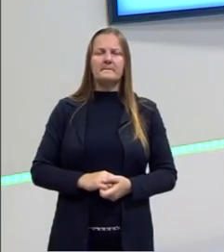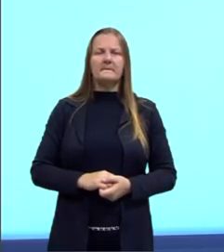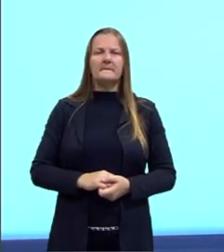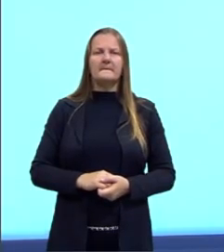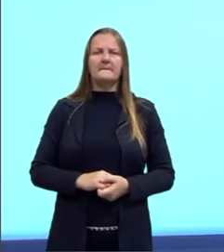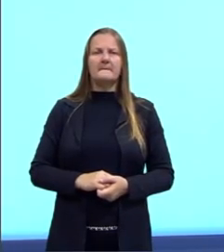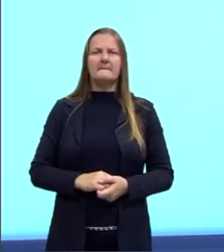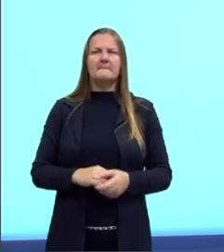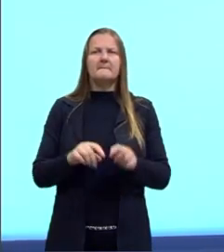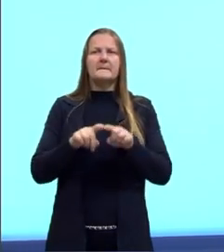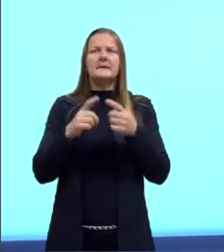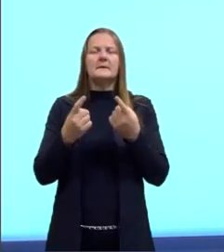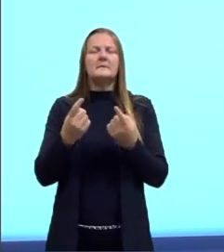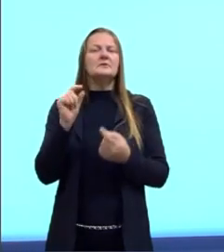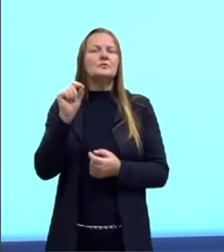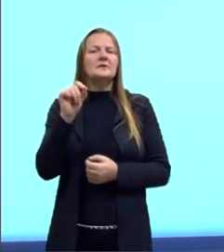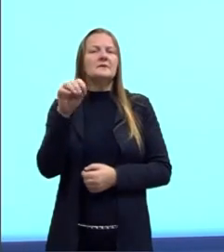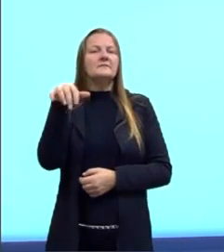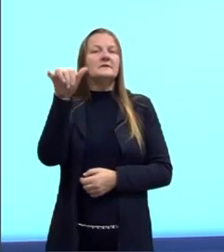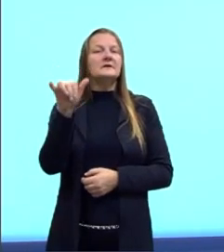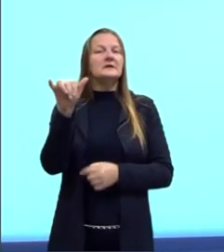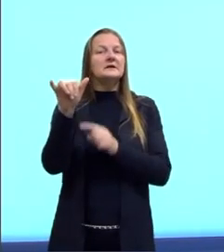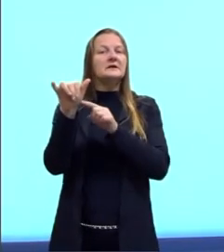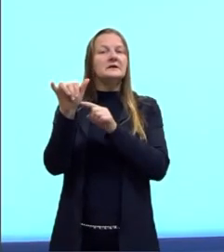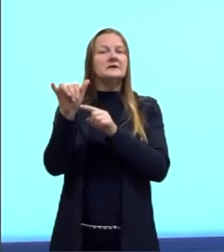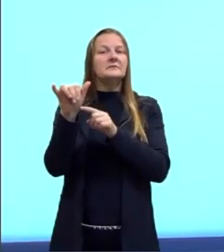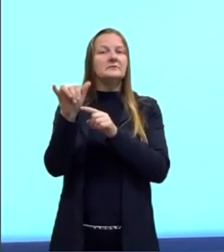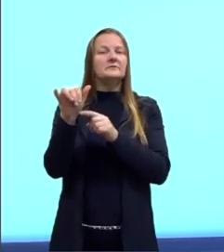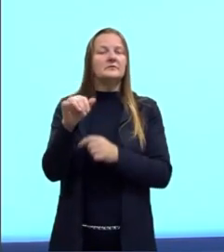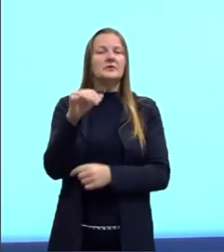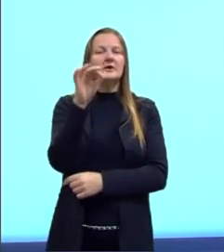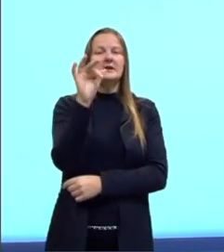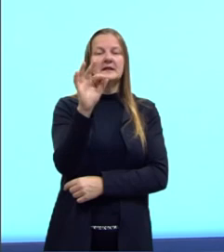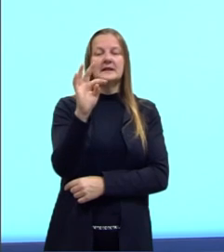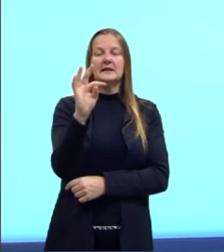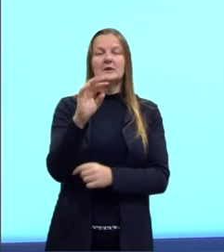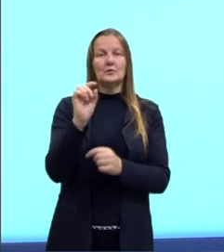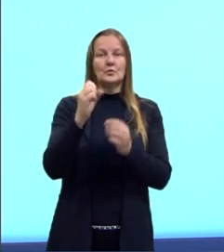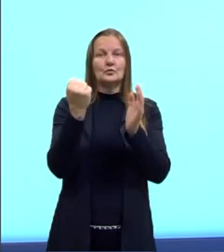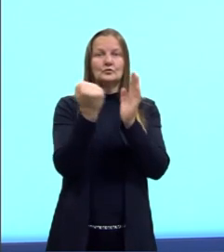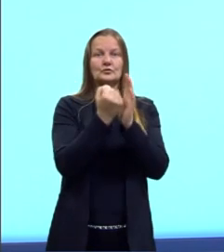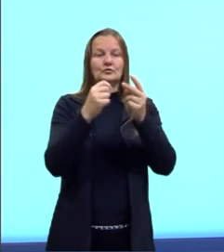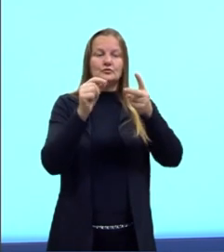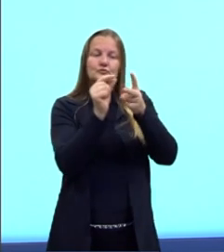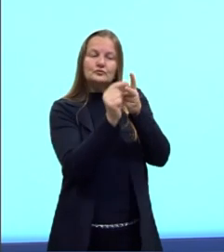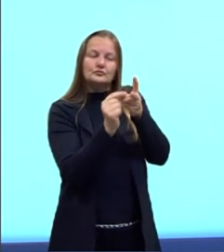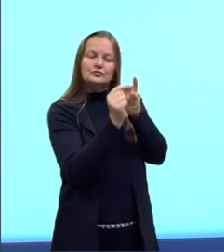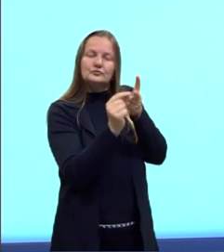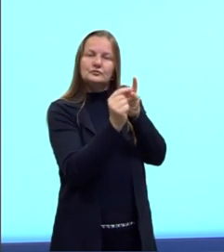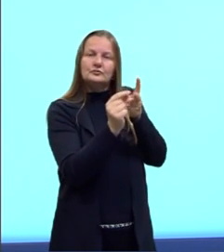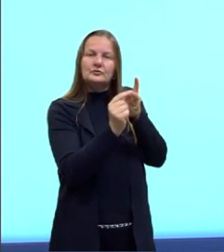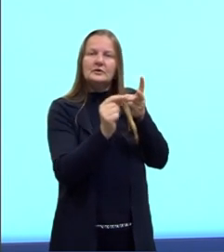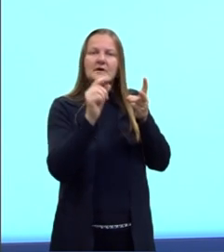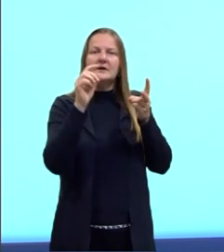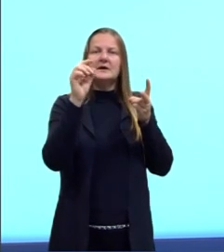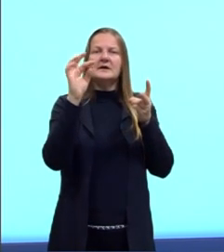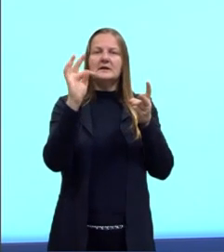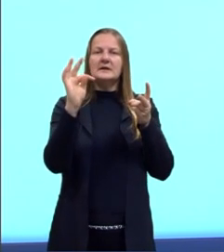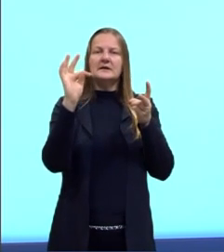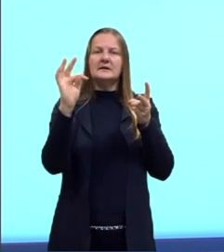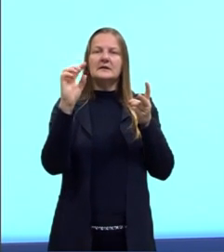uma coisa muito importante chamado TDF tá um gene chamado TDF